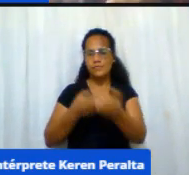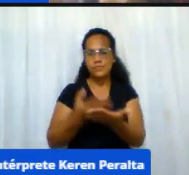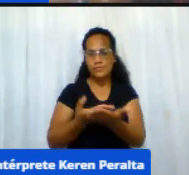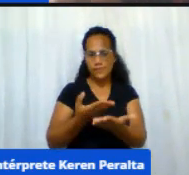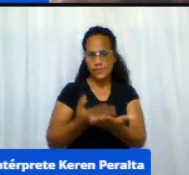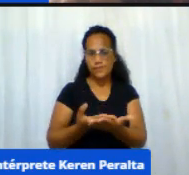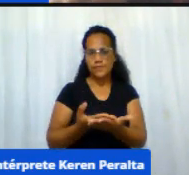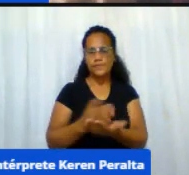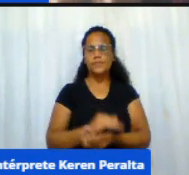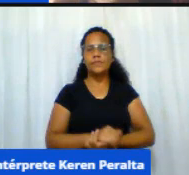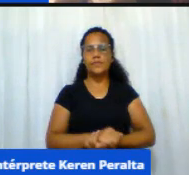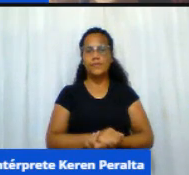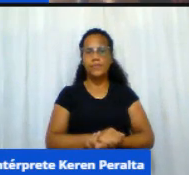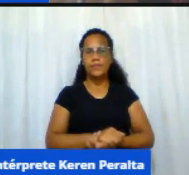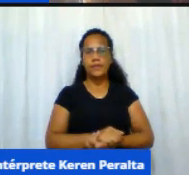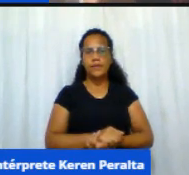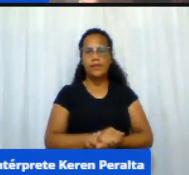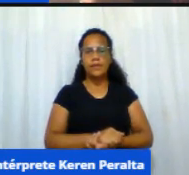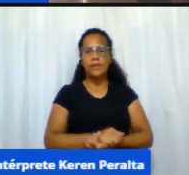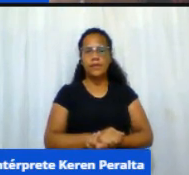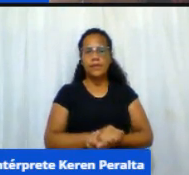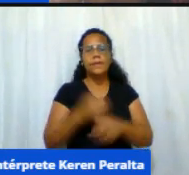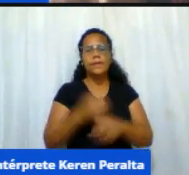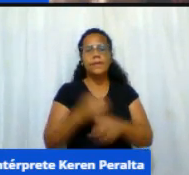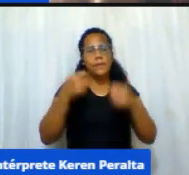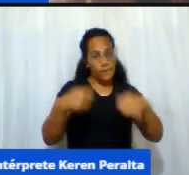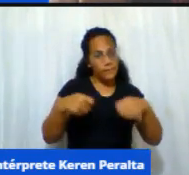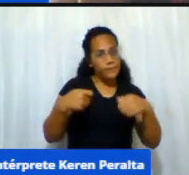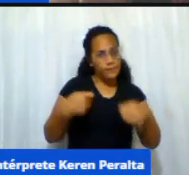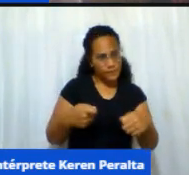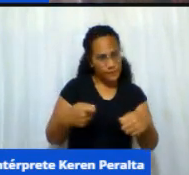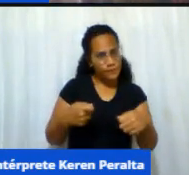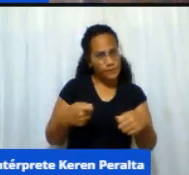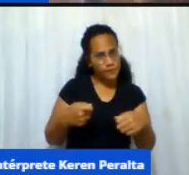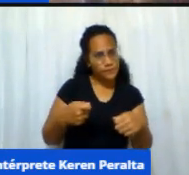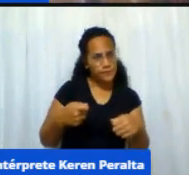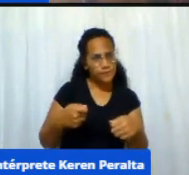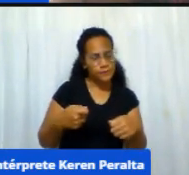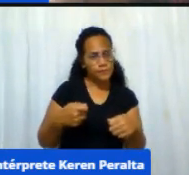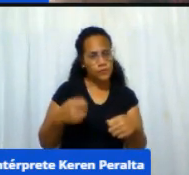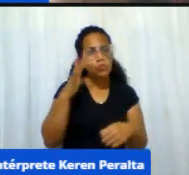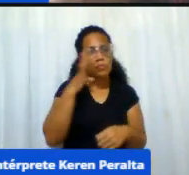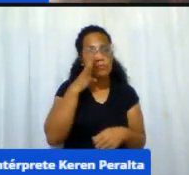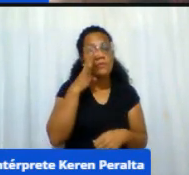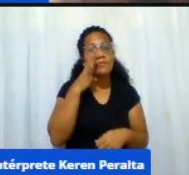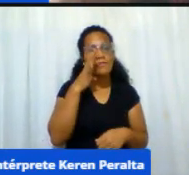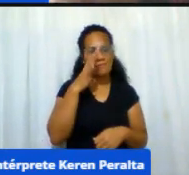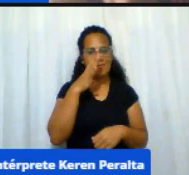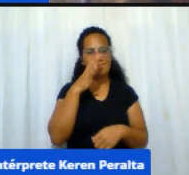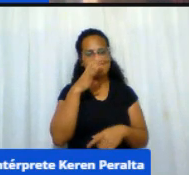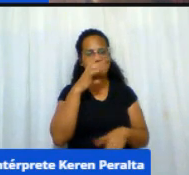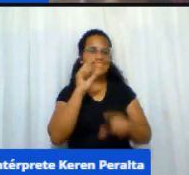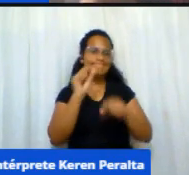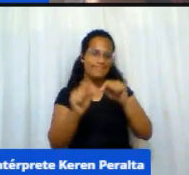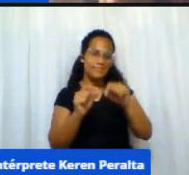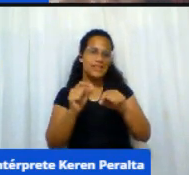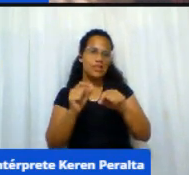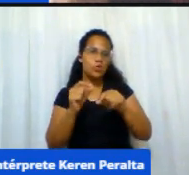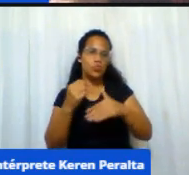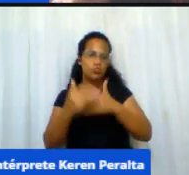até uma parte considerável que não tiveram um rendimento assim esperado, né, que